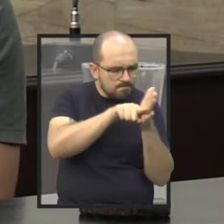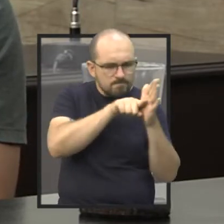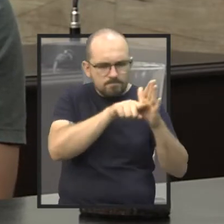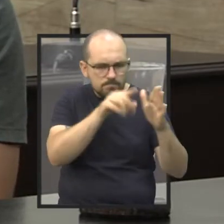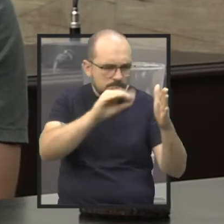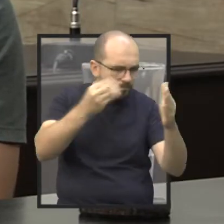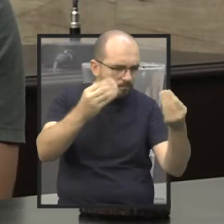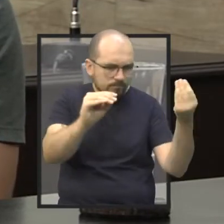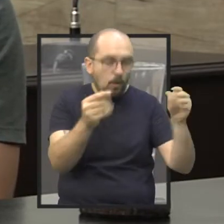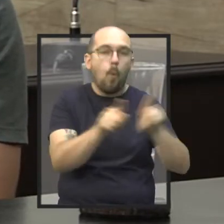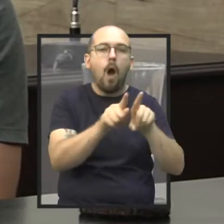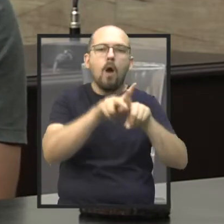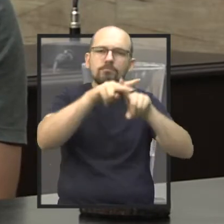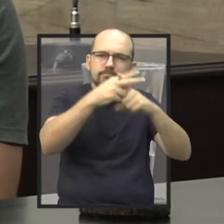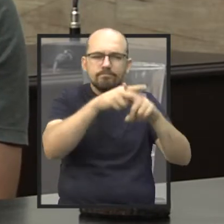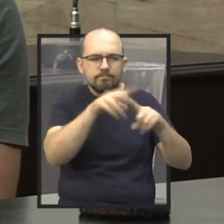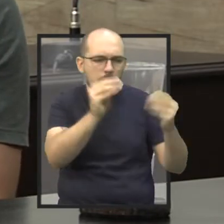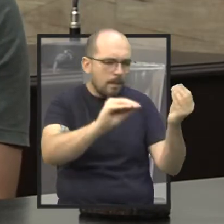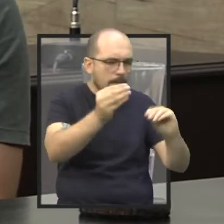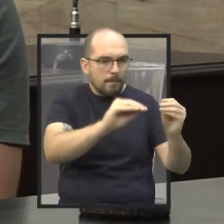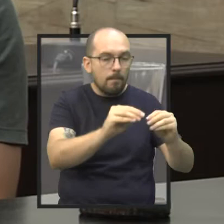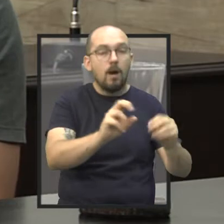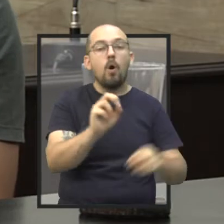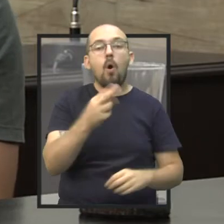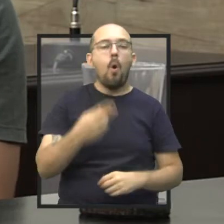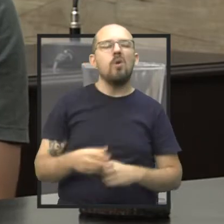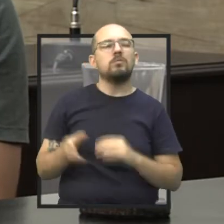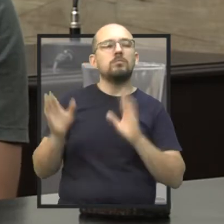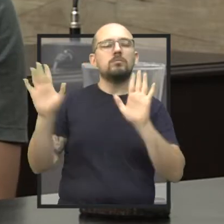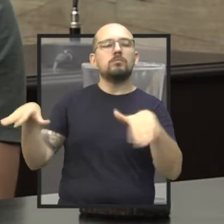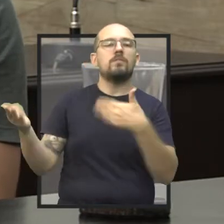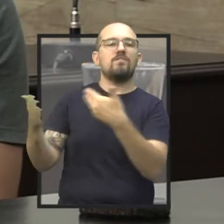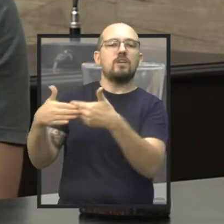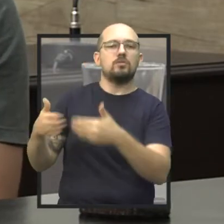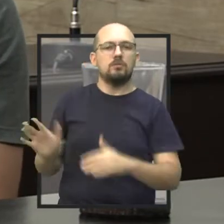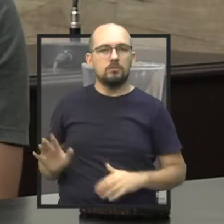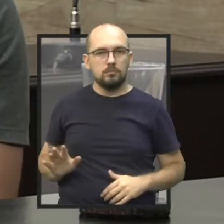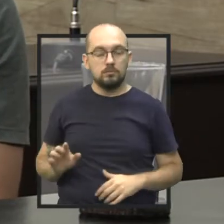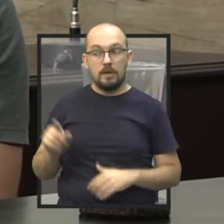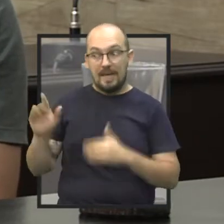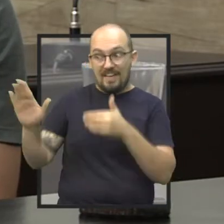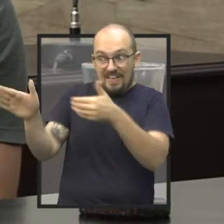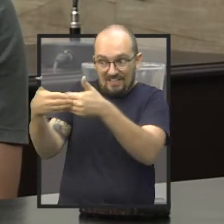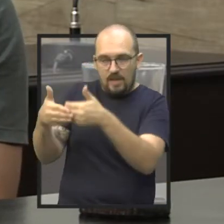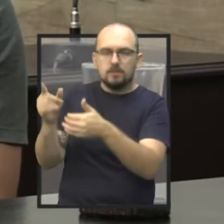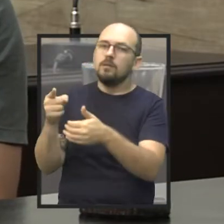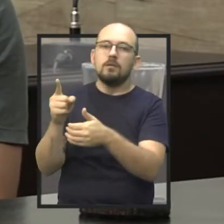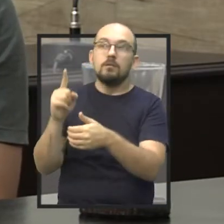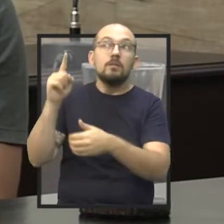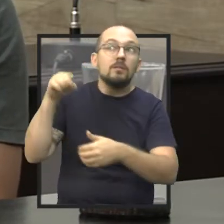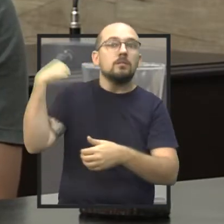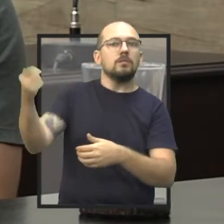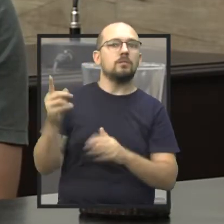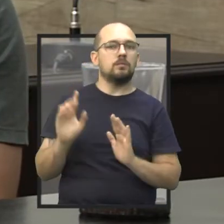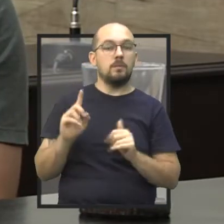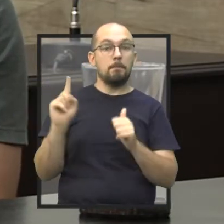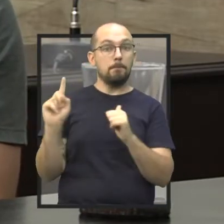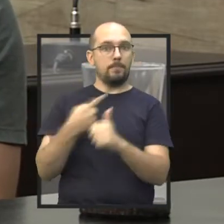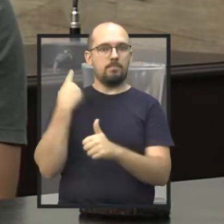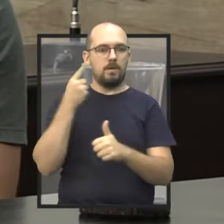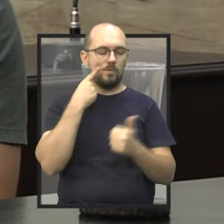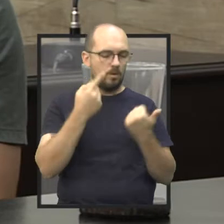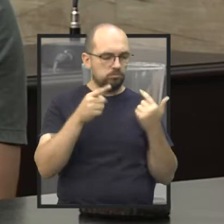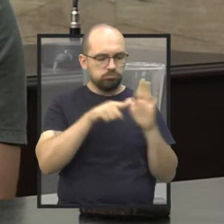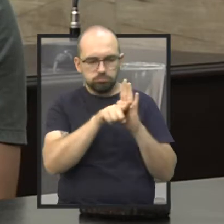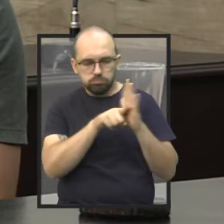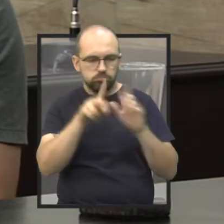devidos ajustes, os devidos consertos, ou a gente extingue. Então a opção de extinção, ela é a última, né? Então depois de todo um tratamento que você